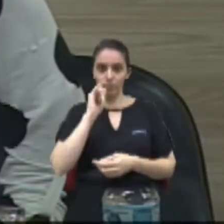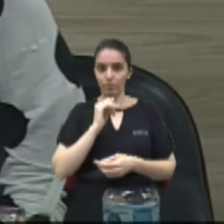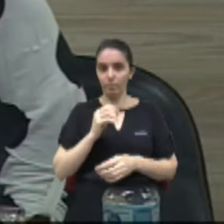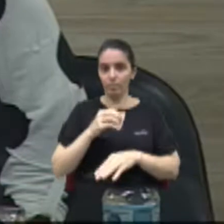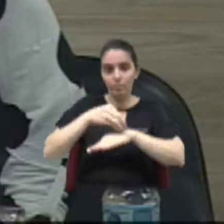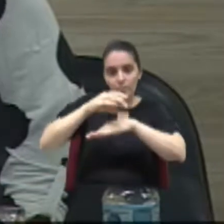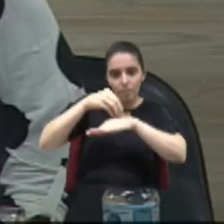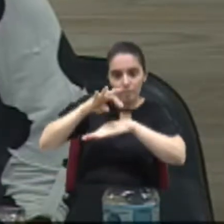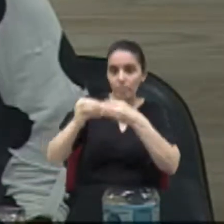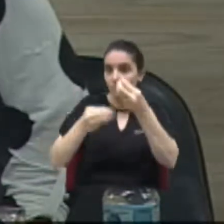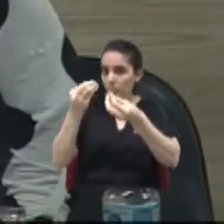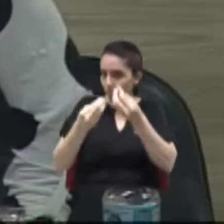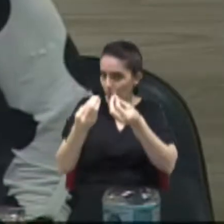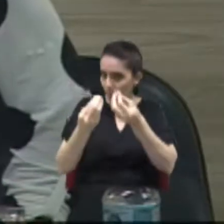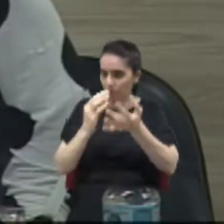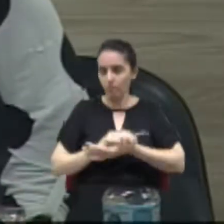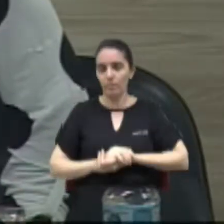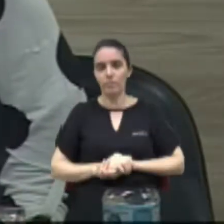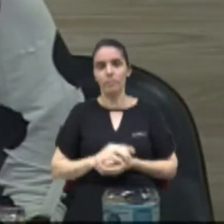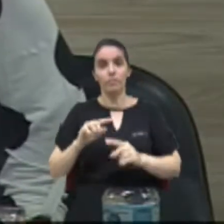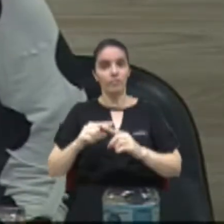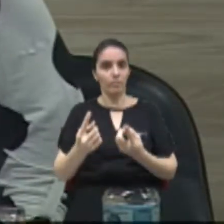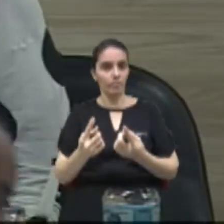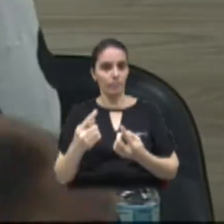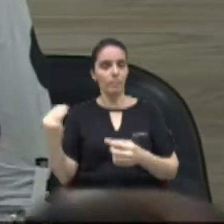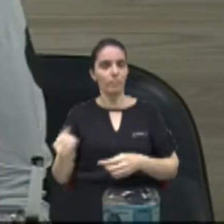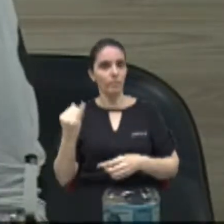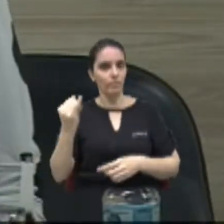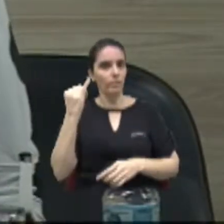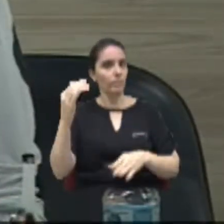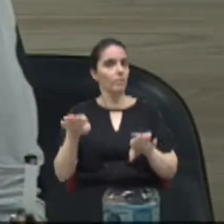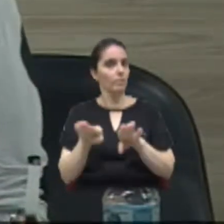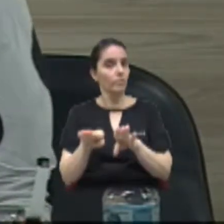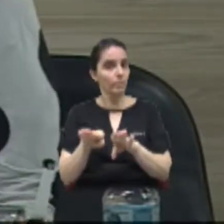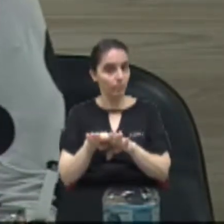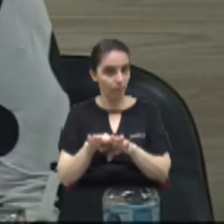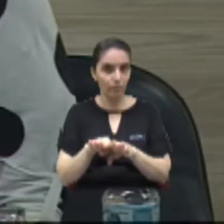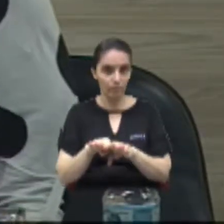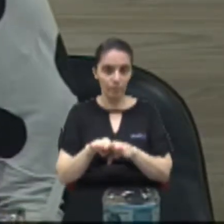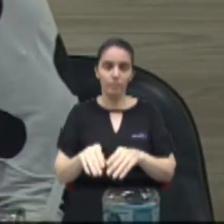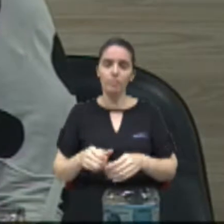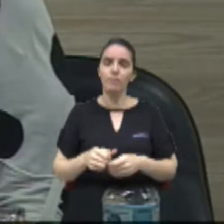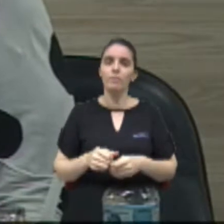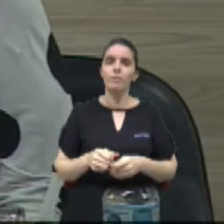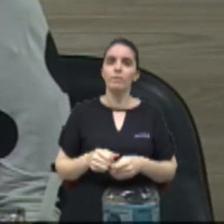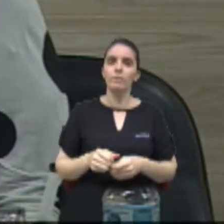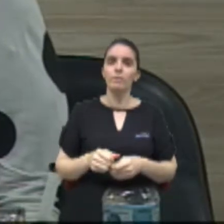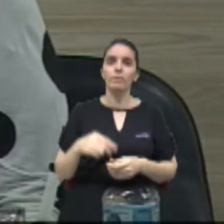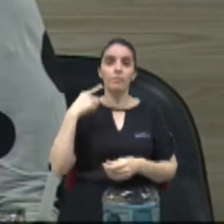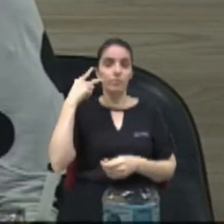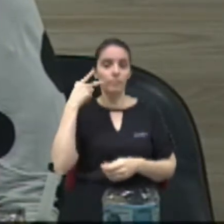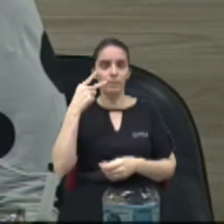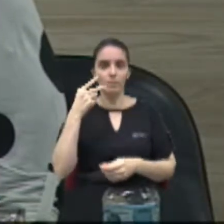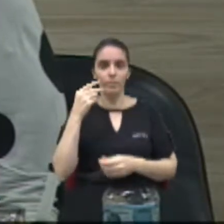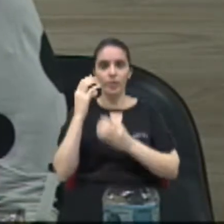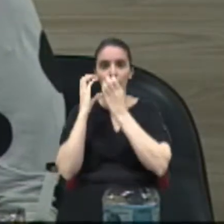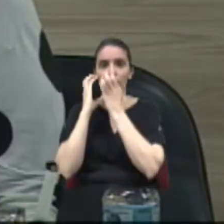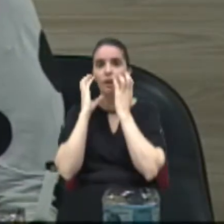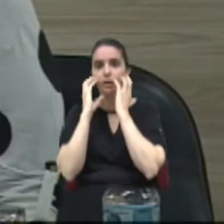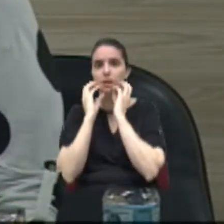da necessidade que esses munícipes façam, sempre que houver mudança, tanto